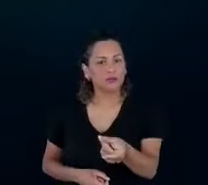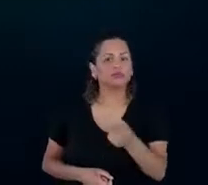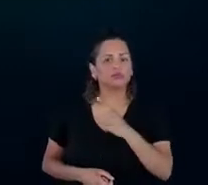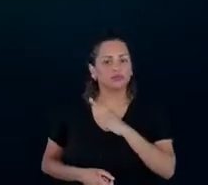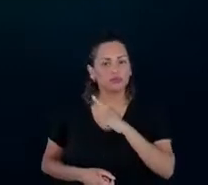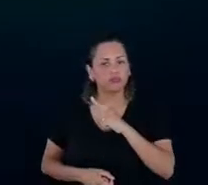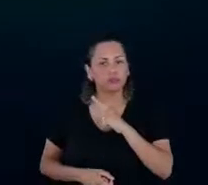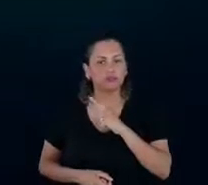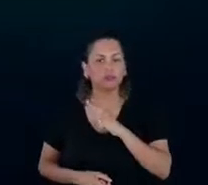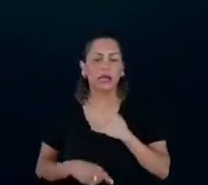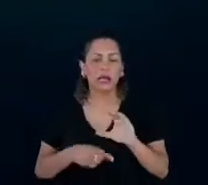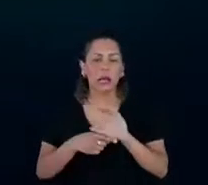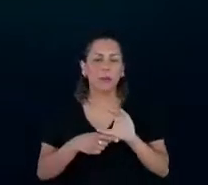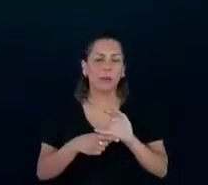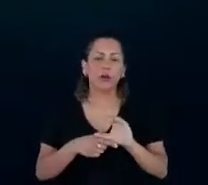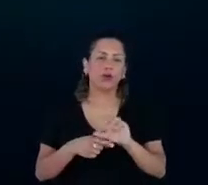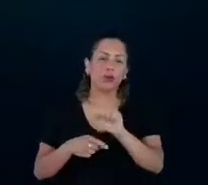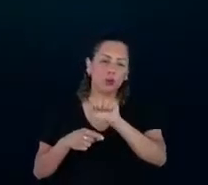de carbono.